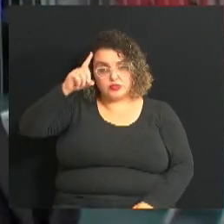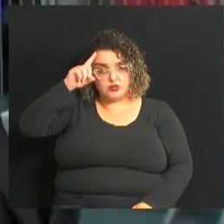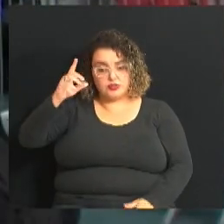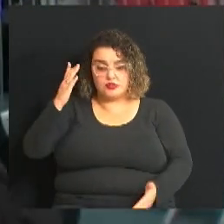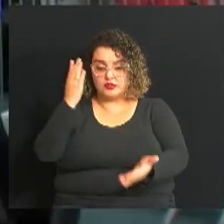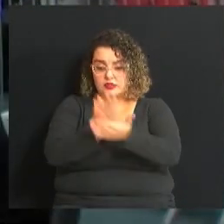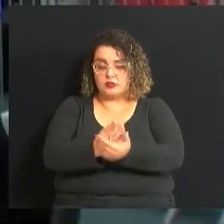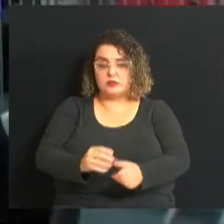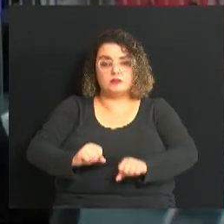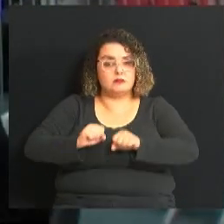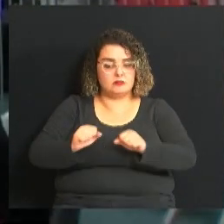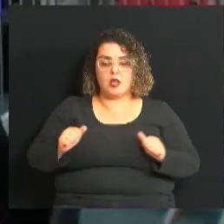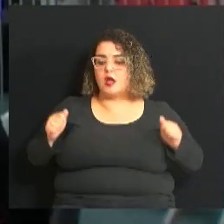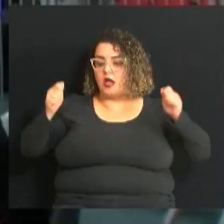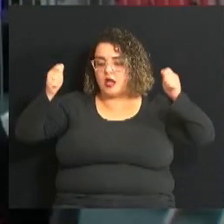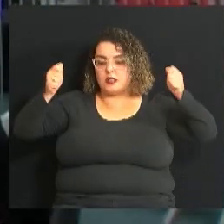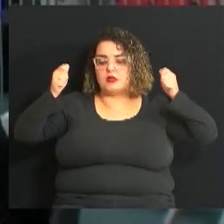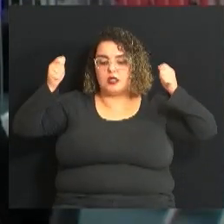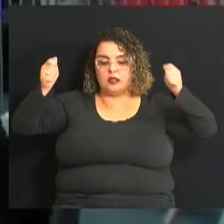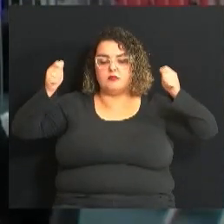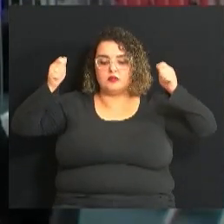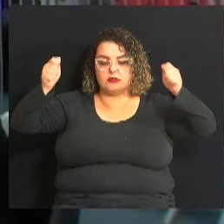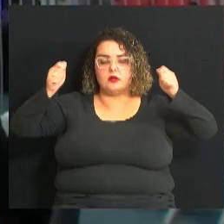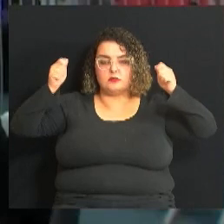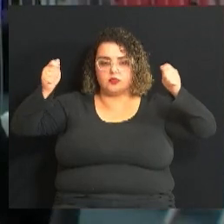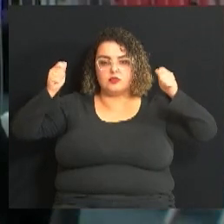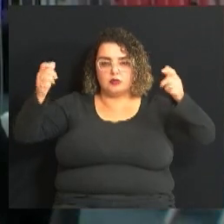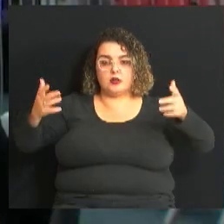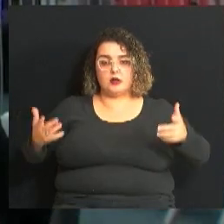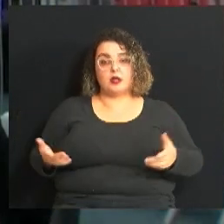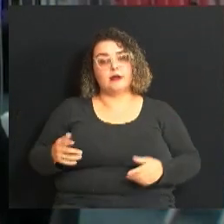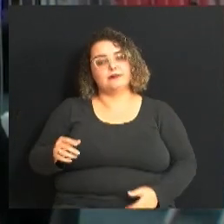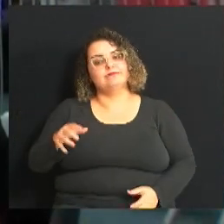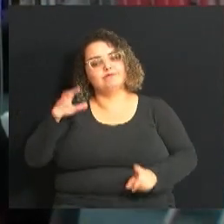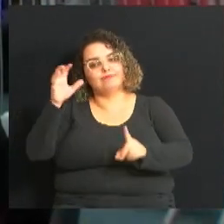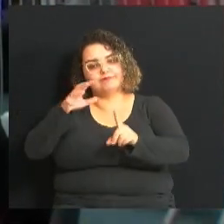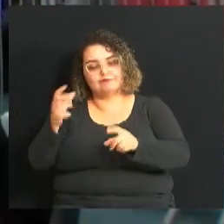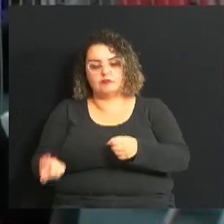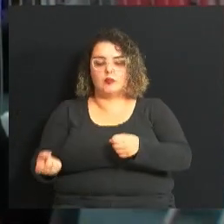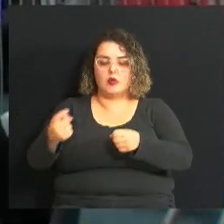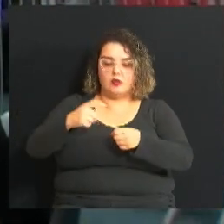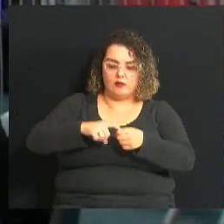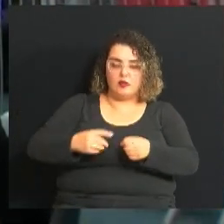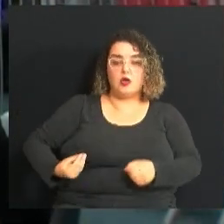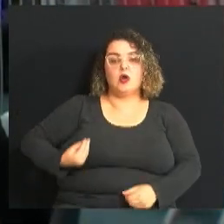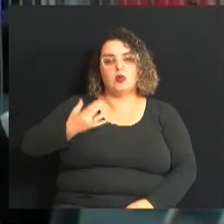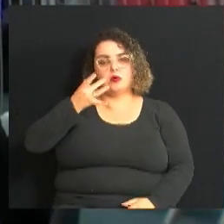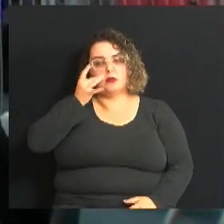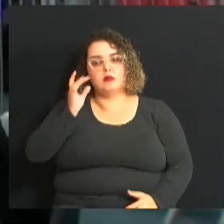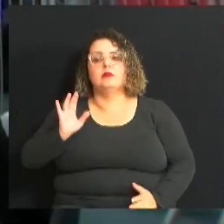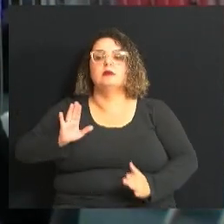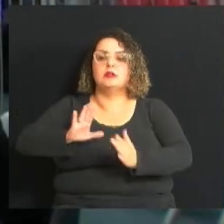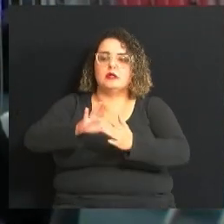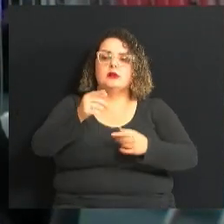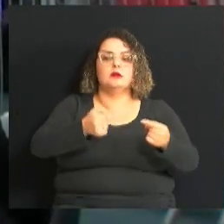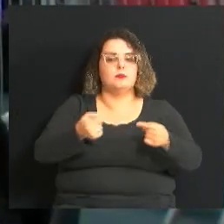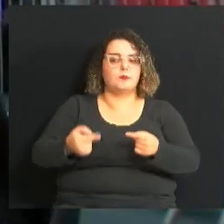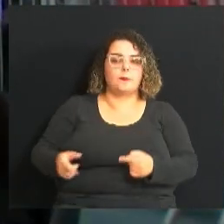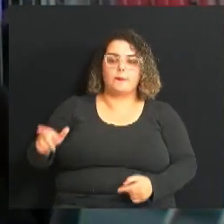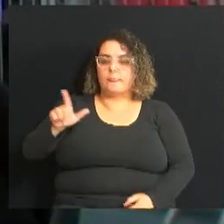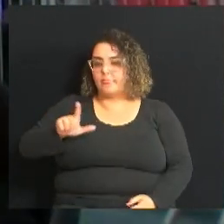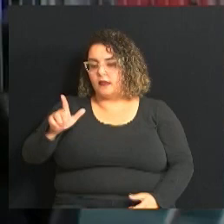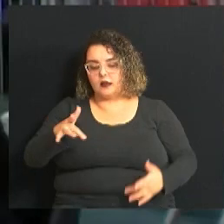impactou no retorno às atividades presenciais tô nós tivemos que enfrentar esse debate trazendo evidentemente